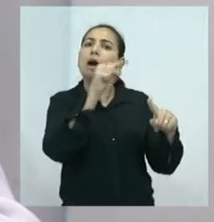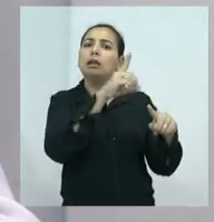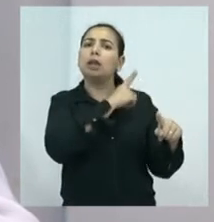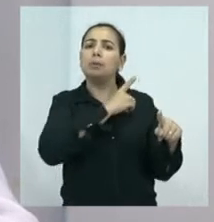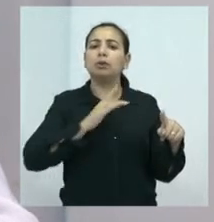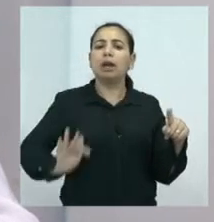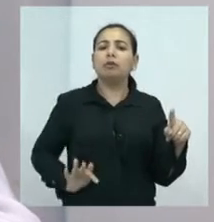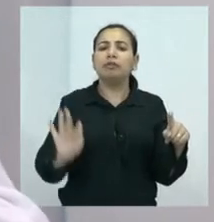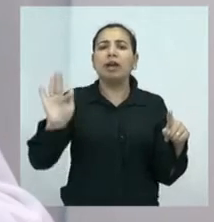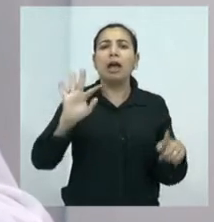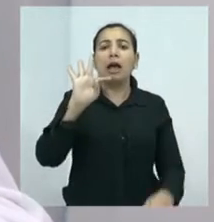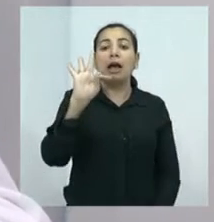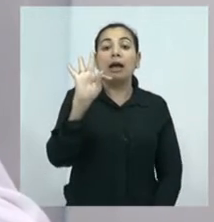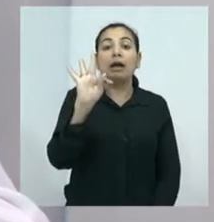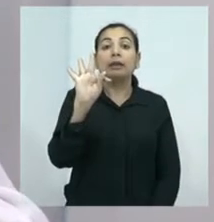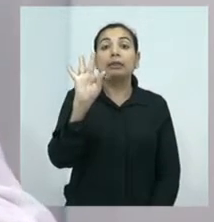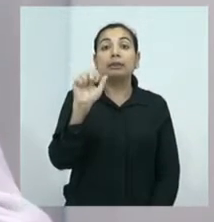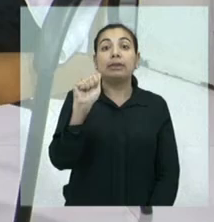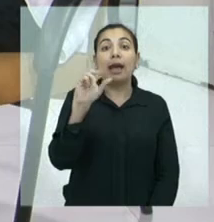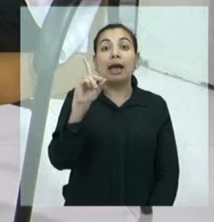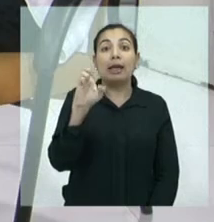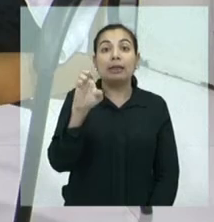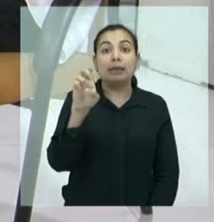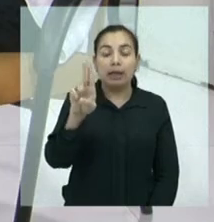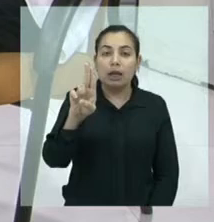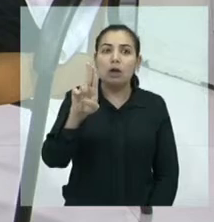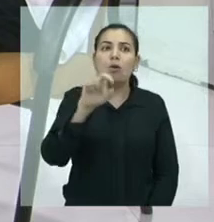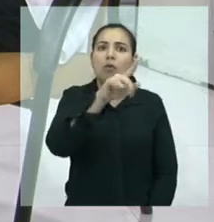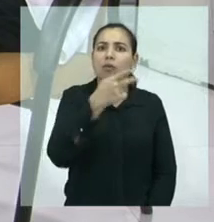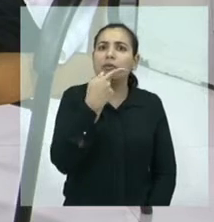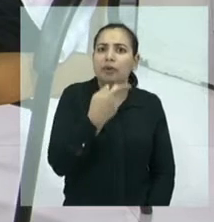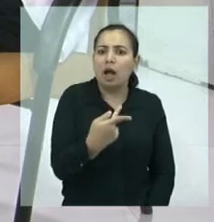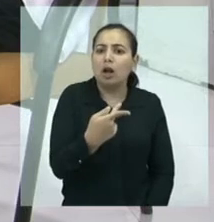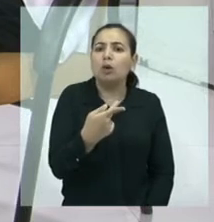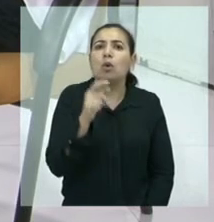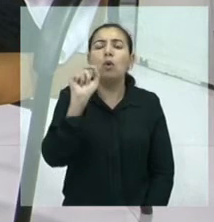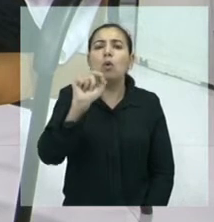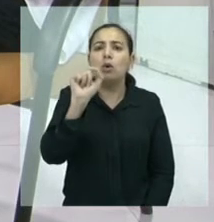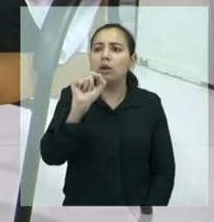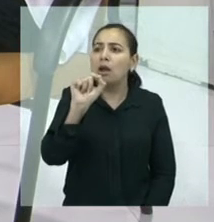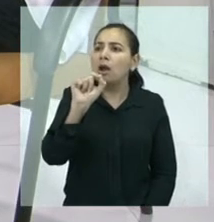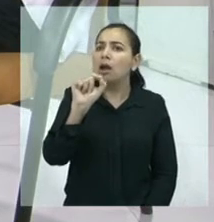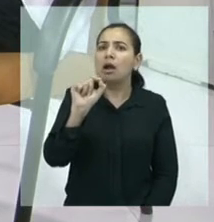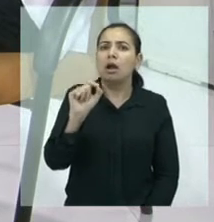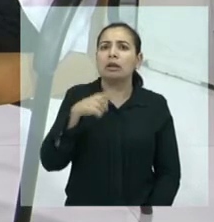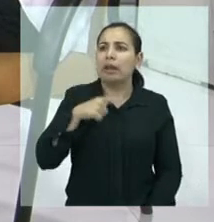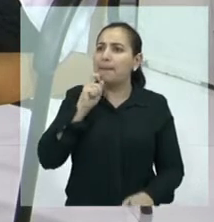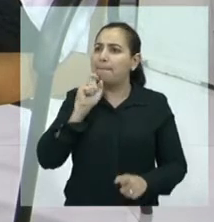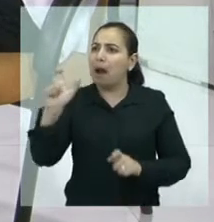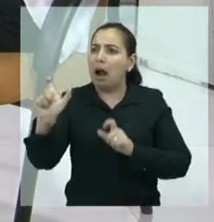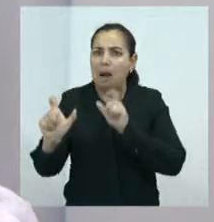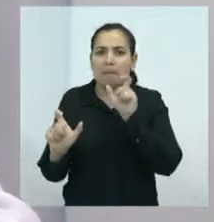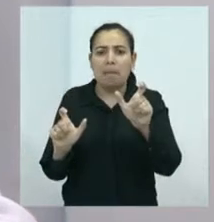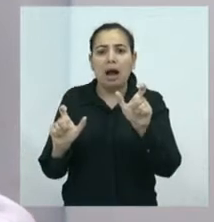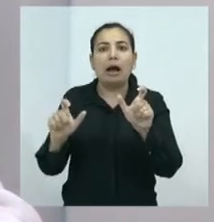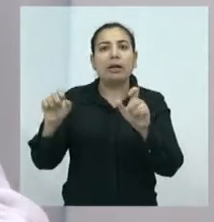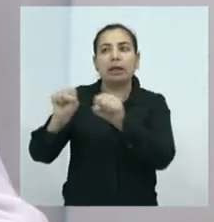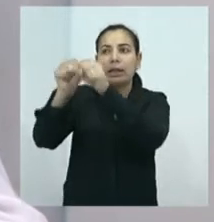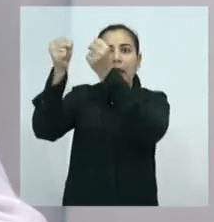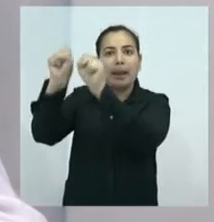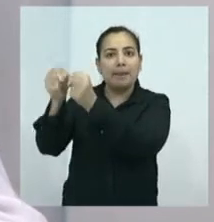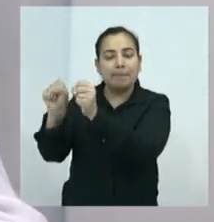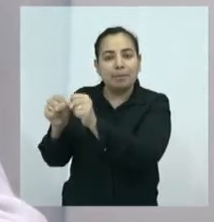federal Coronel Tadeu, que agredindo parlamentares, colegas parlamentares, ainda quebrou painéis lá